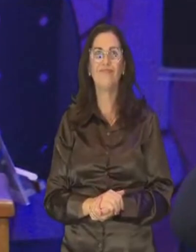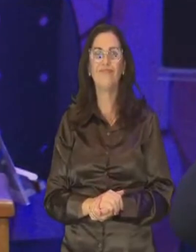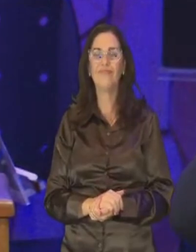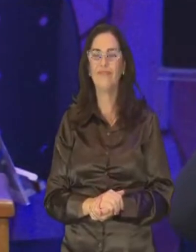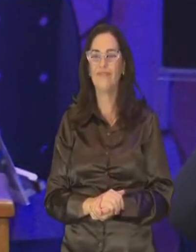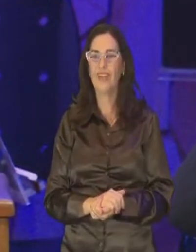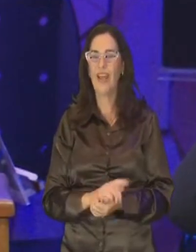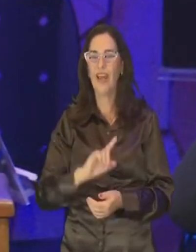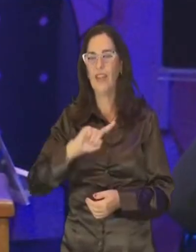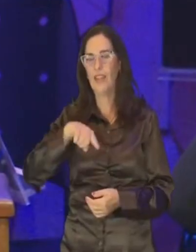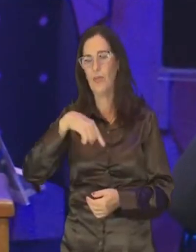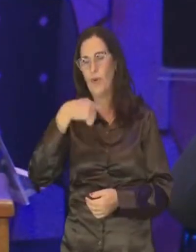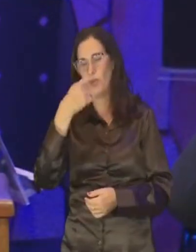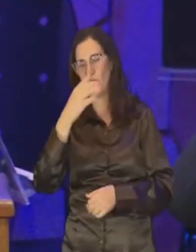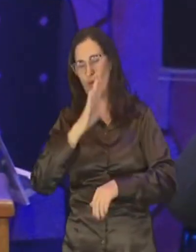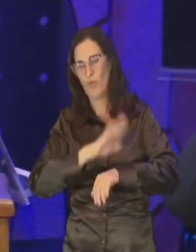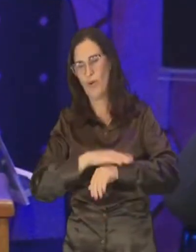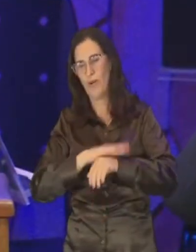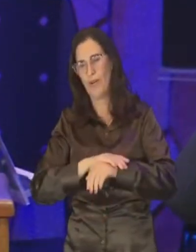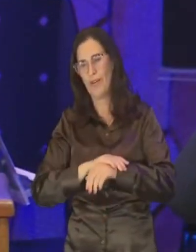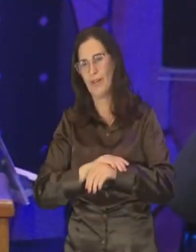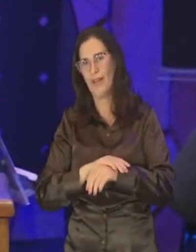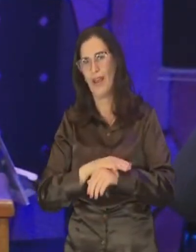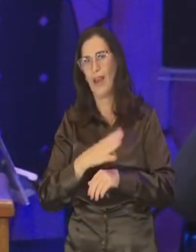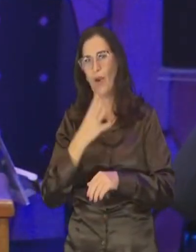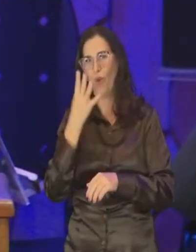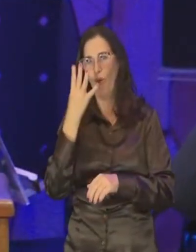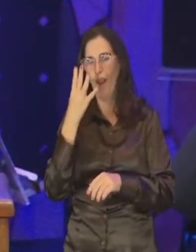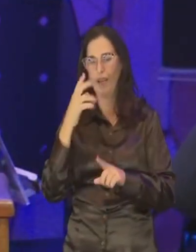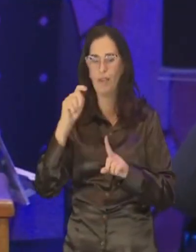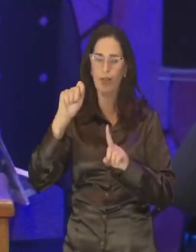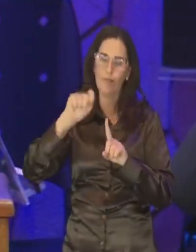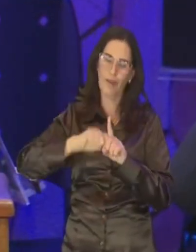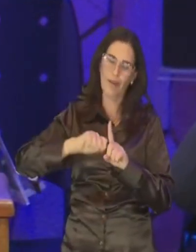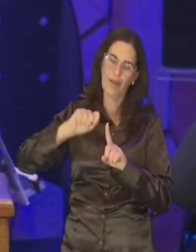Depois de muito tempo, queridos, os longos 4 meses,